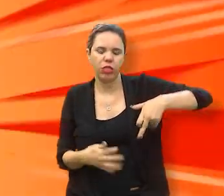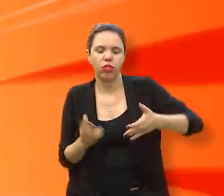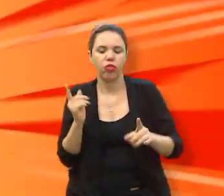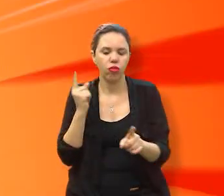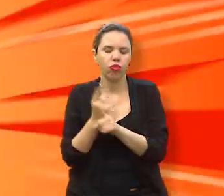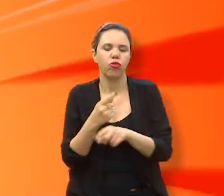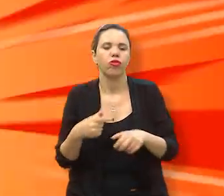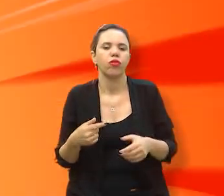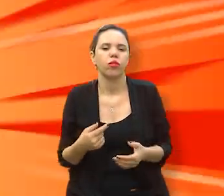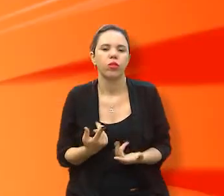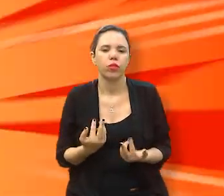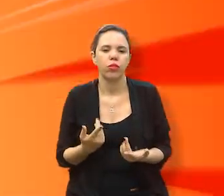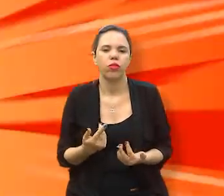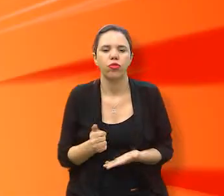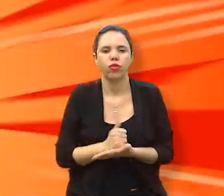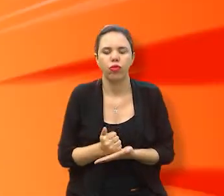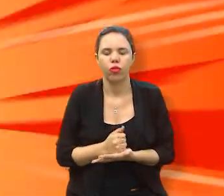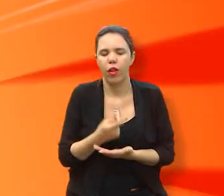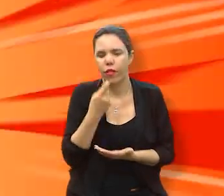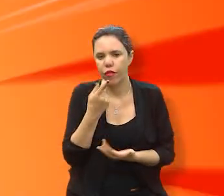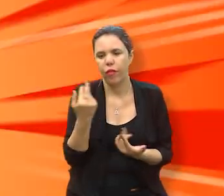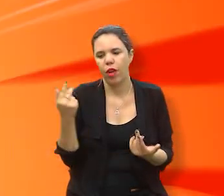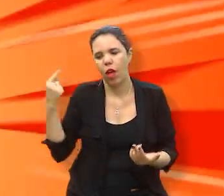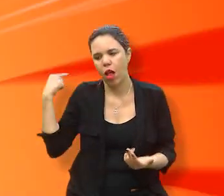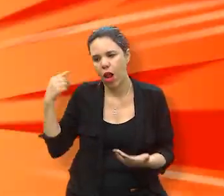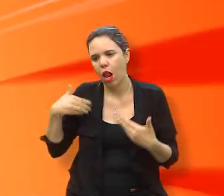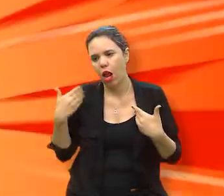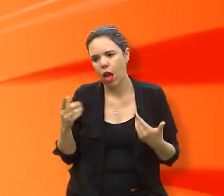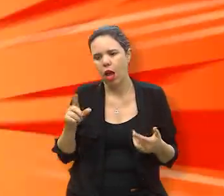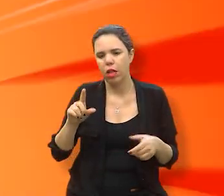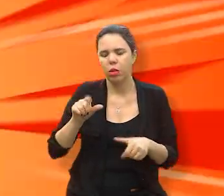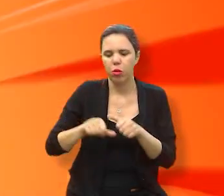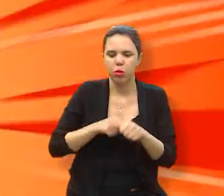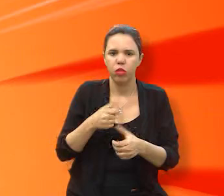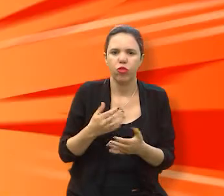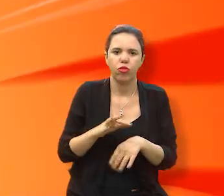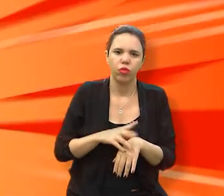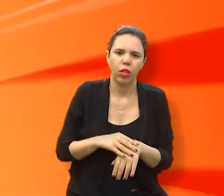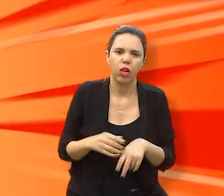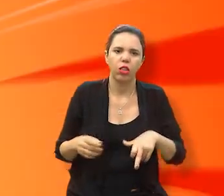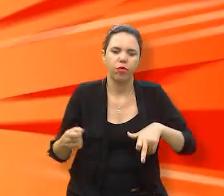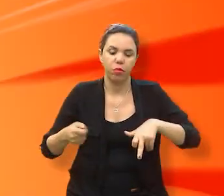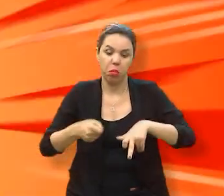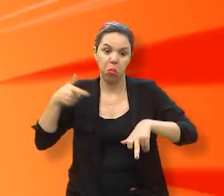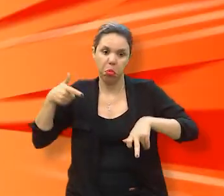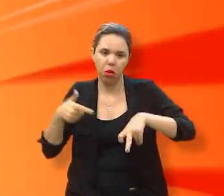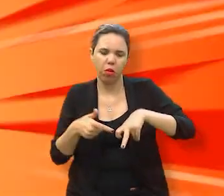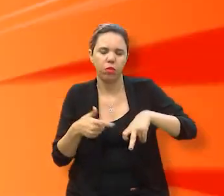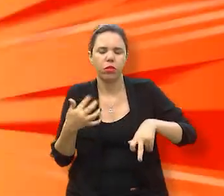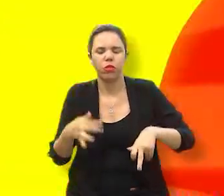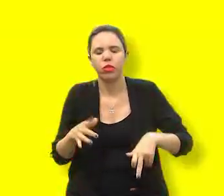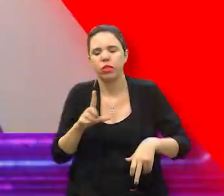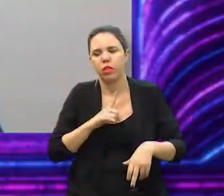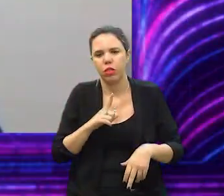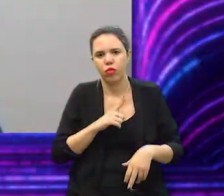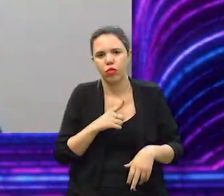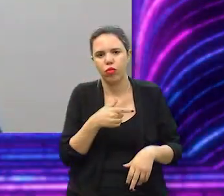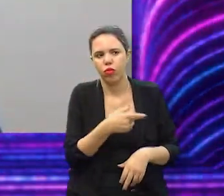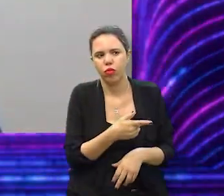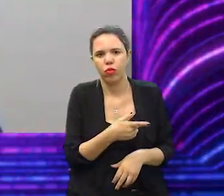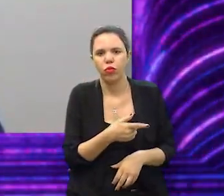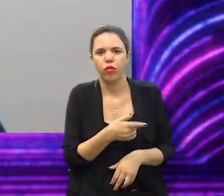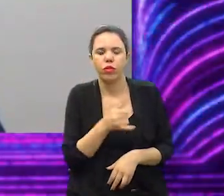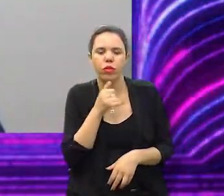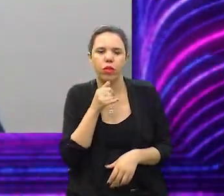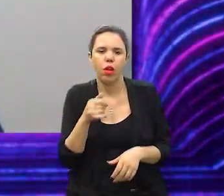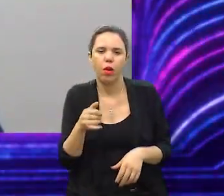ele tinha a mesma fala. Eu era o aventureiro e tomei uma flechada no joelho, né? E aí ele fala assim, olha, mas tem aquele bardo ali,